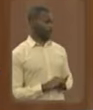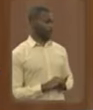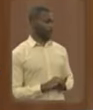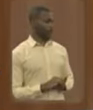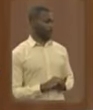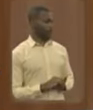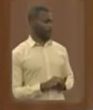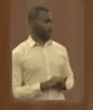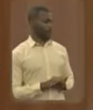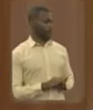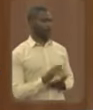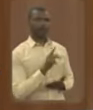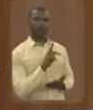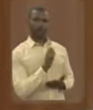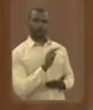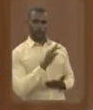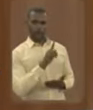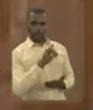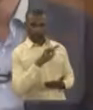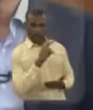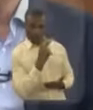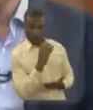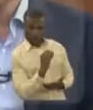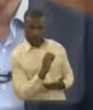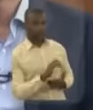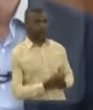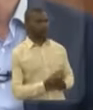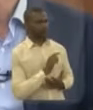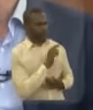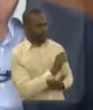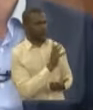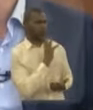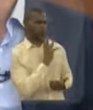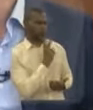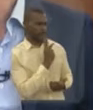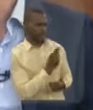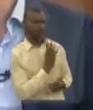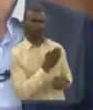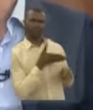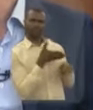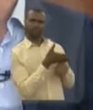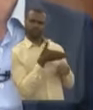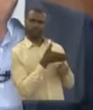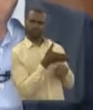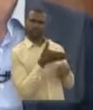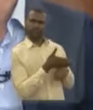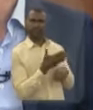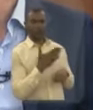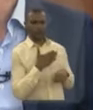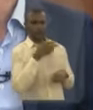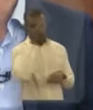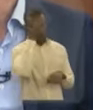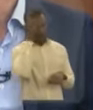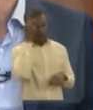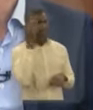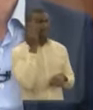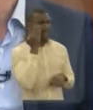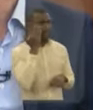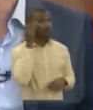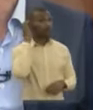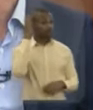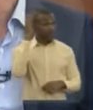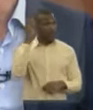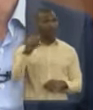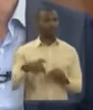eh Paulinho você reconhecidamente até porque você participou em boa parte do meu governo sabe que Santo André é